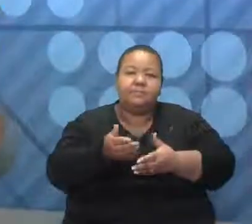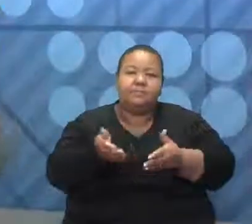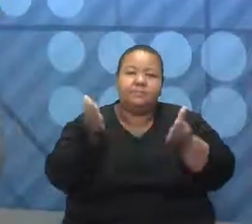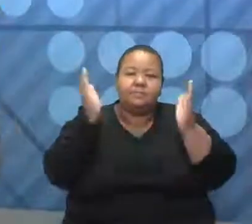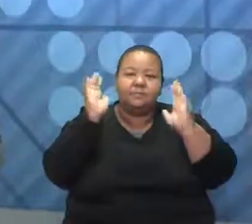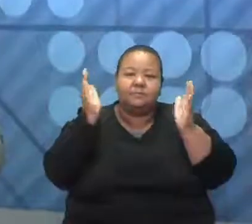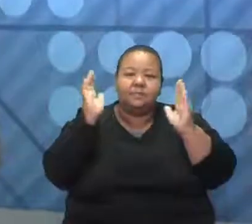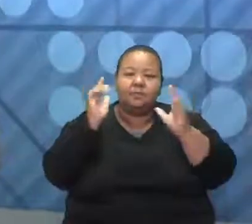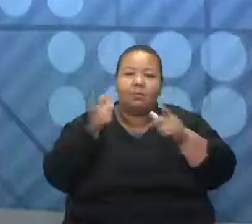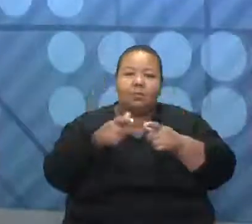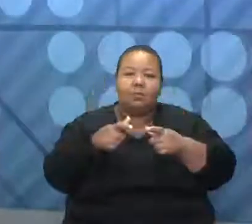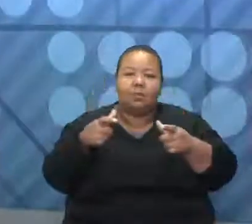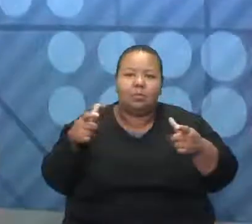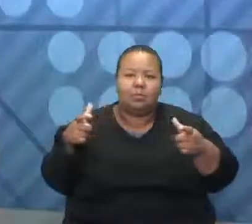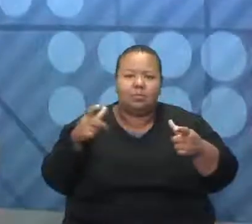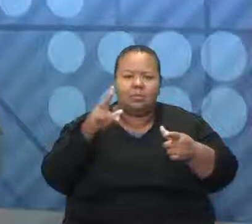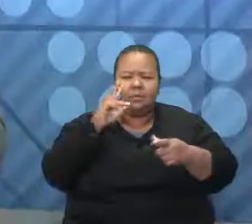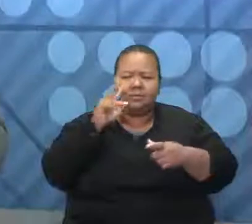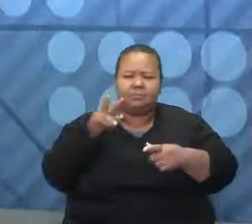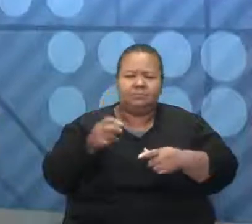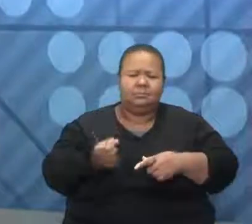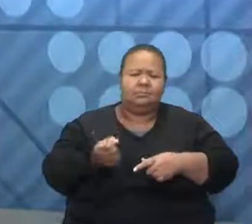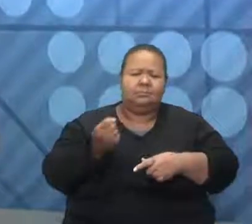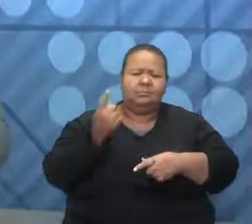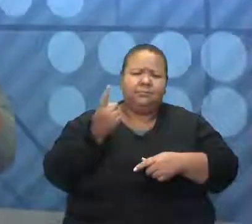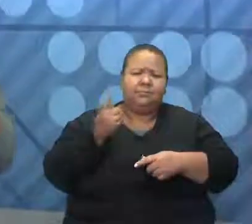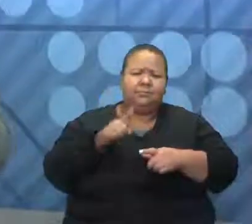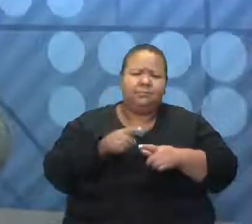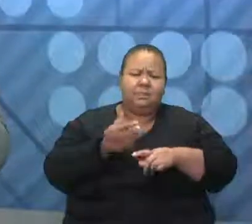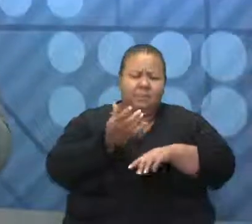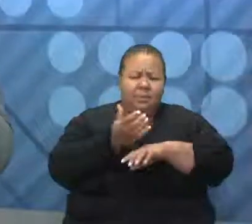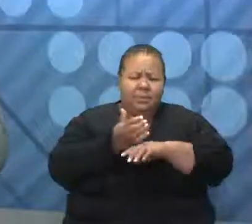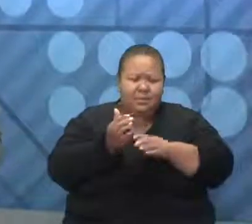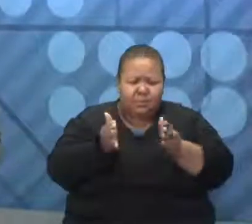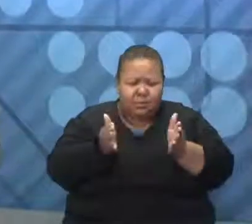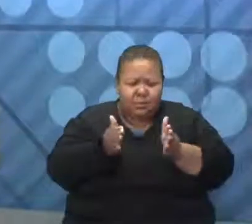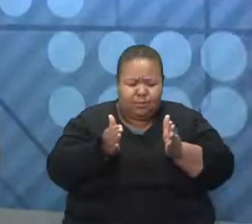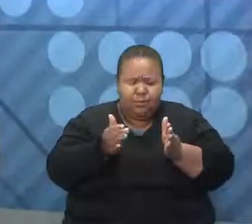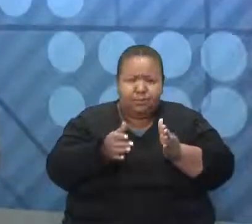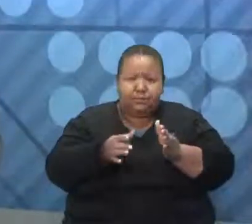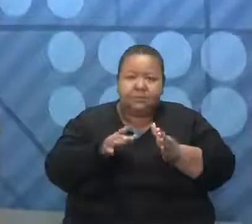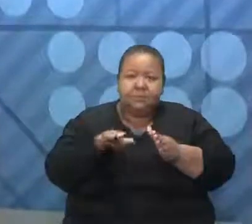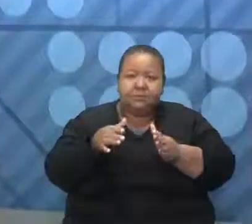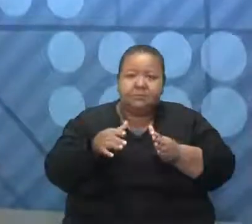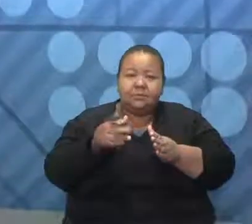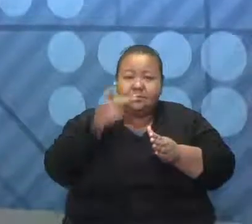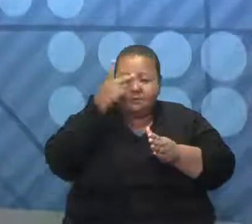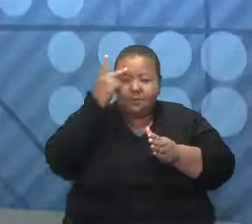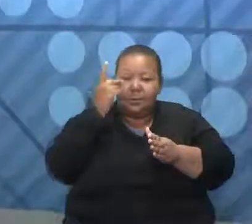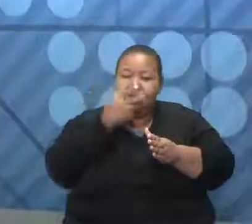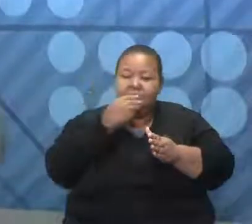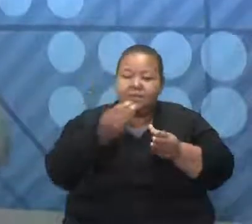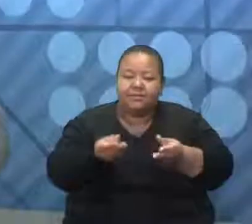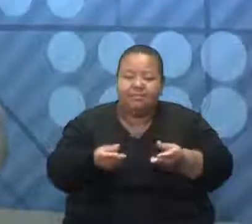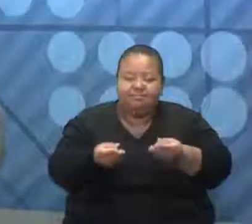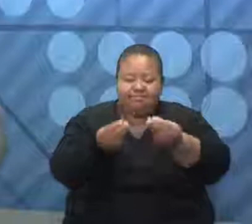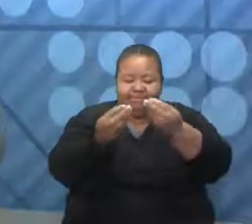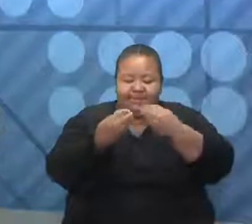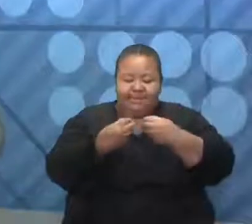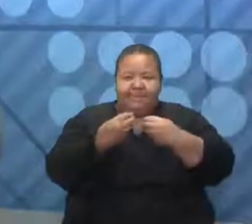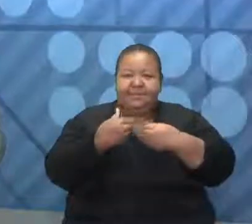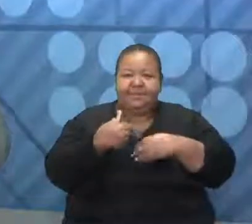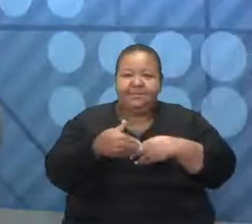caminhão enorme. E aí na hora que eu olhei, eu falei assim, nossa, era uma peça pequena. Aí na hora que o rapaz foi me entregar a